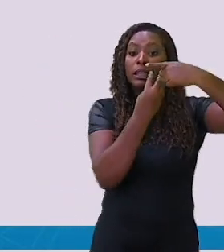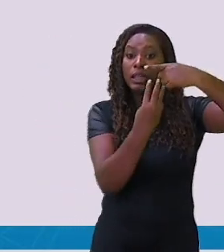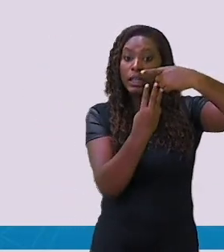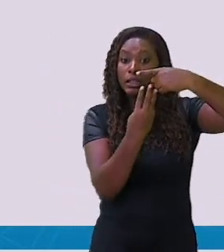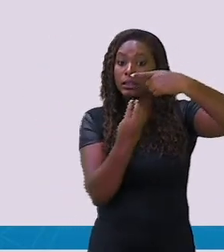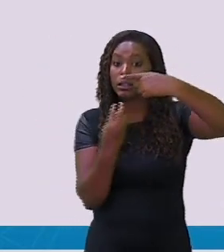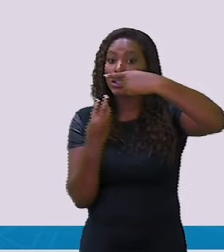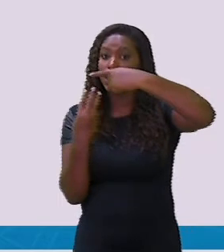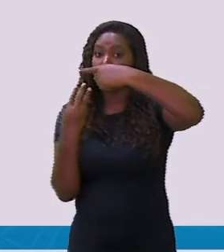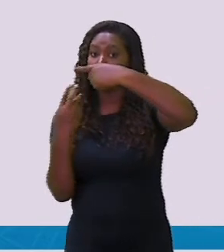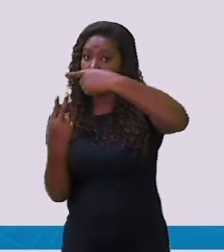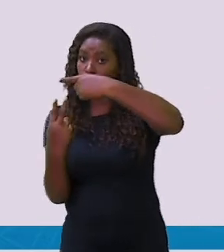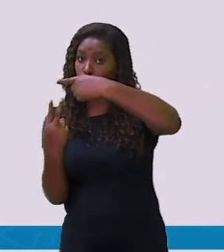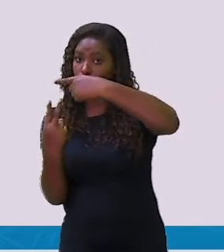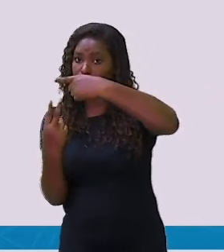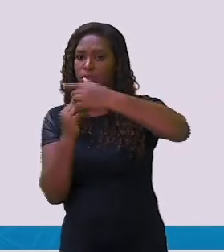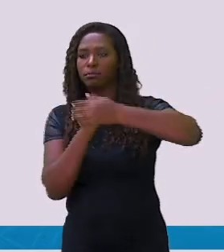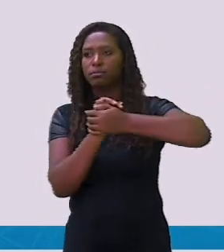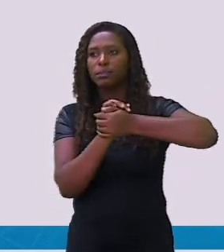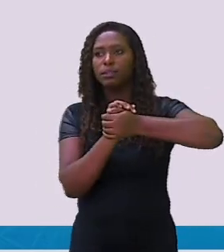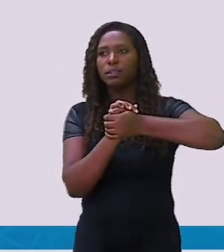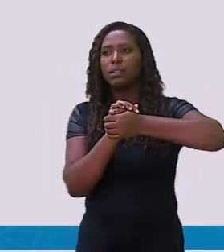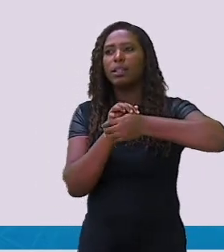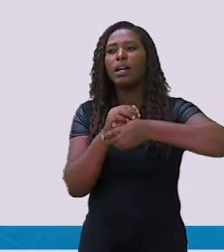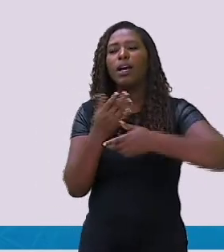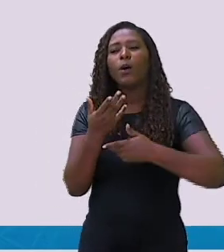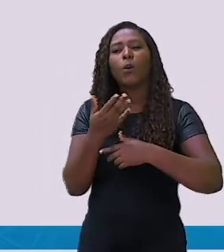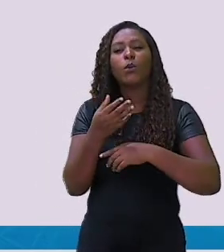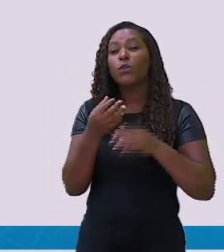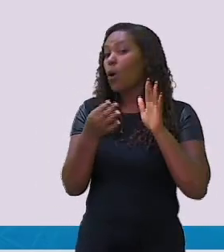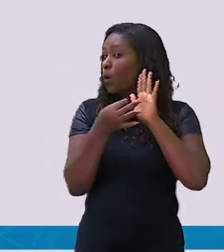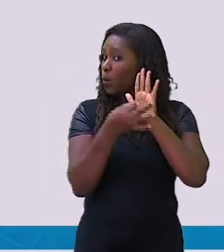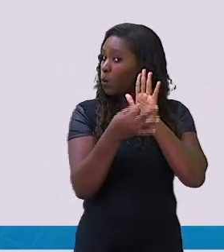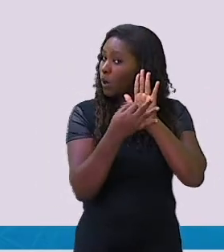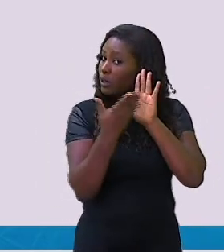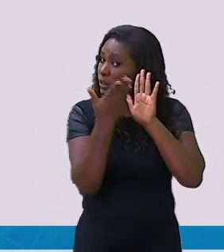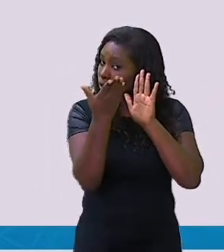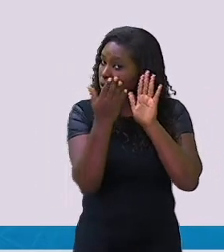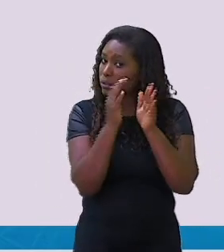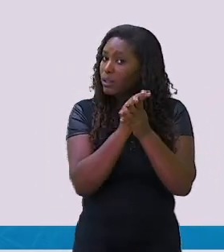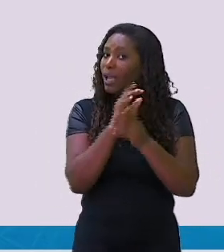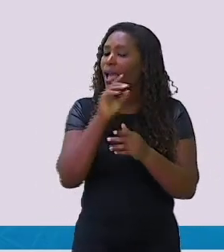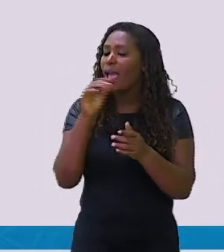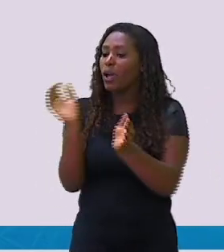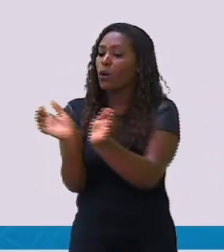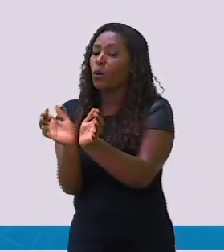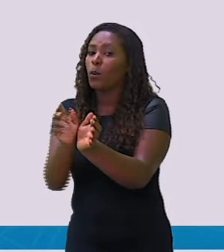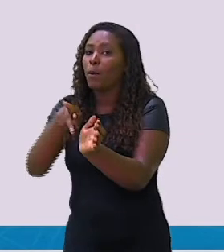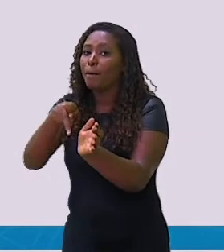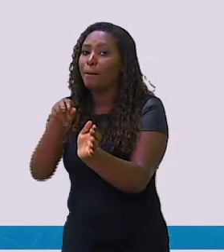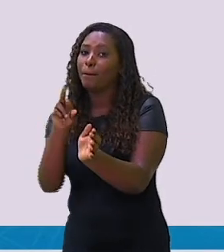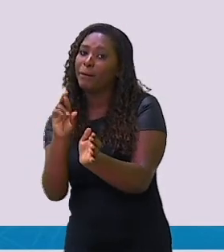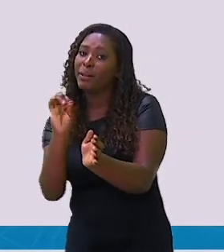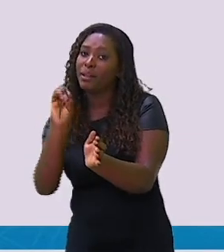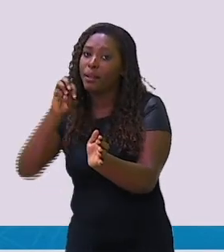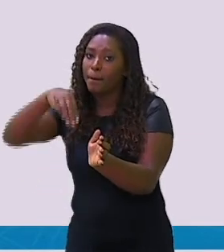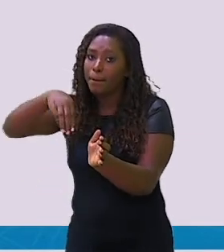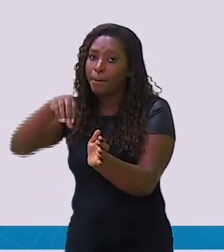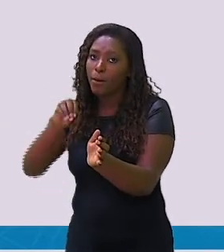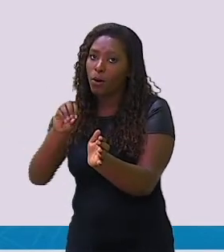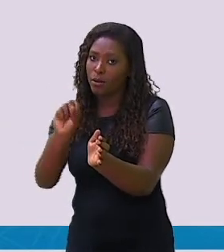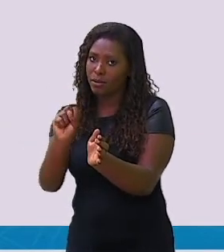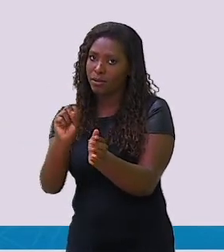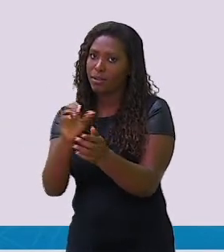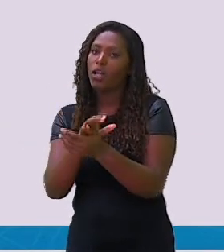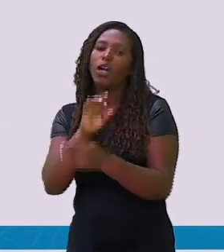ó 3 e 2 uma dica né eles são números primos basta multiplicar 32 Mas